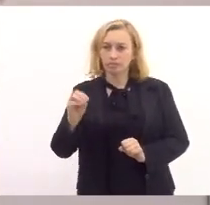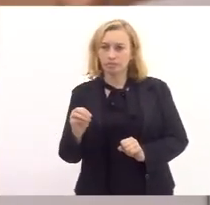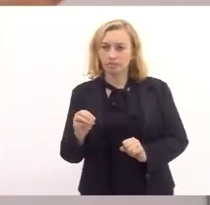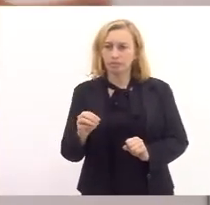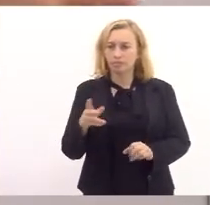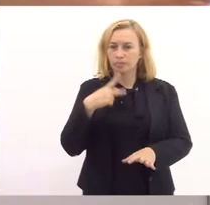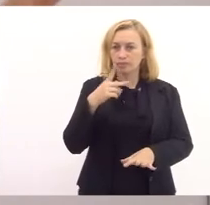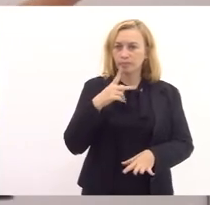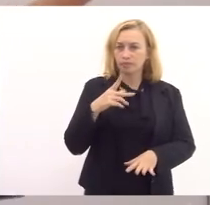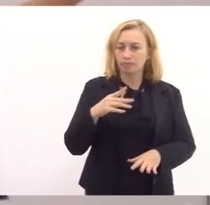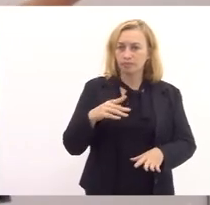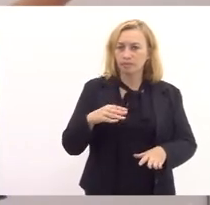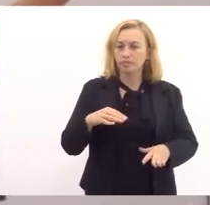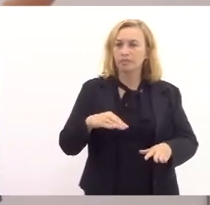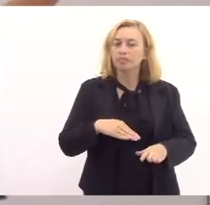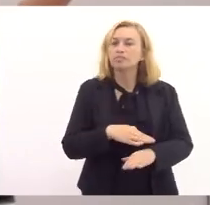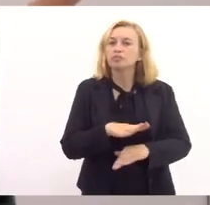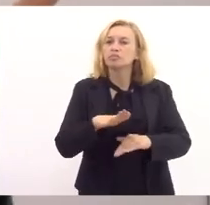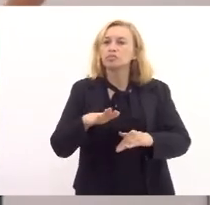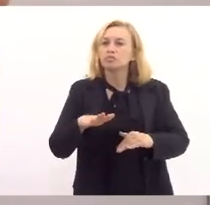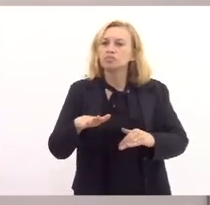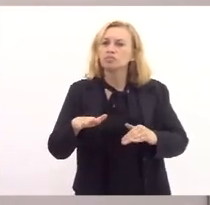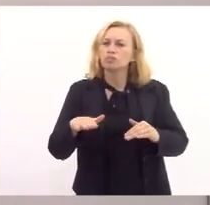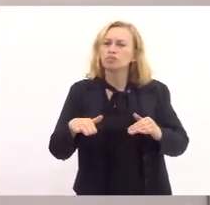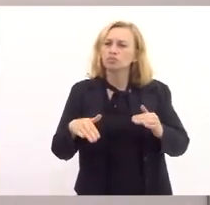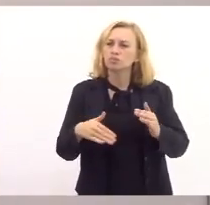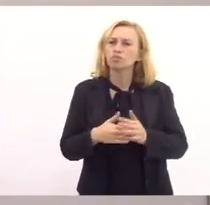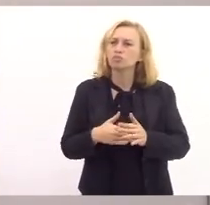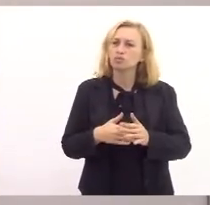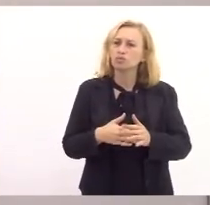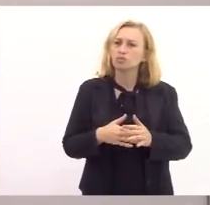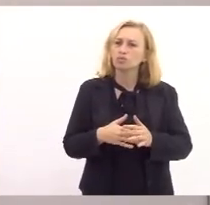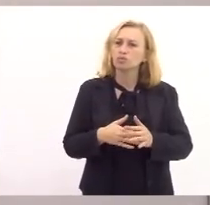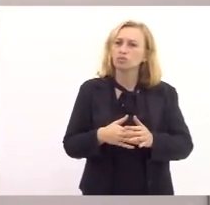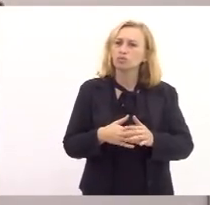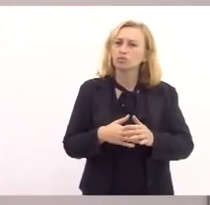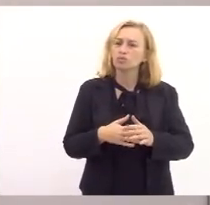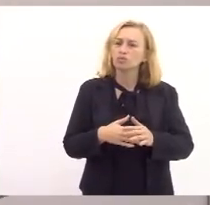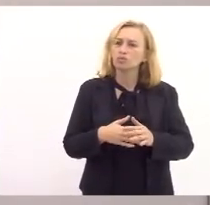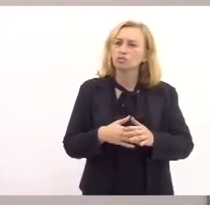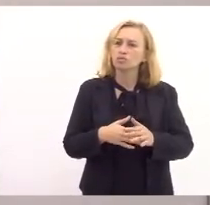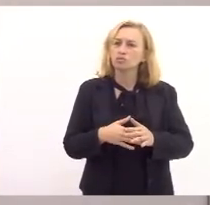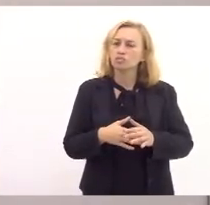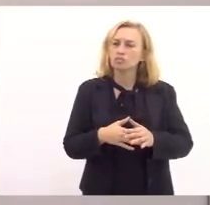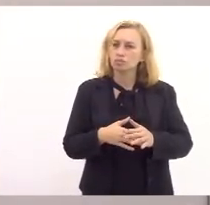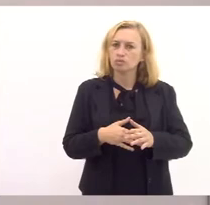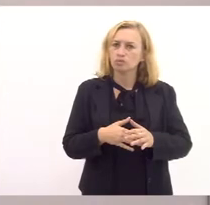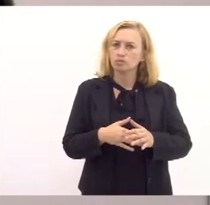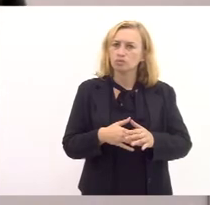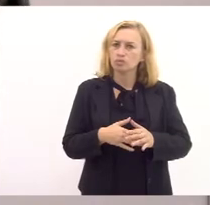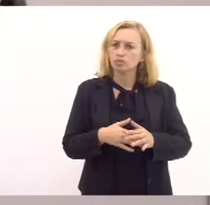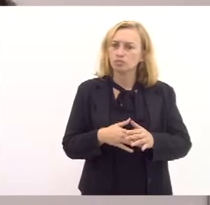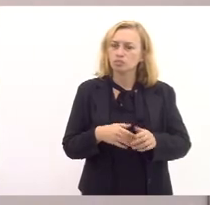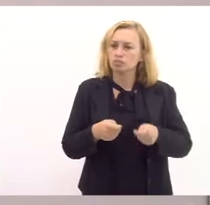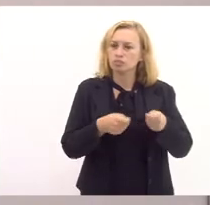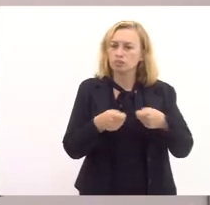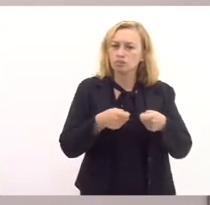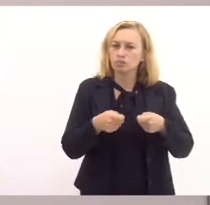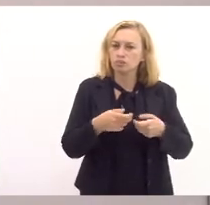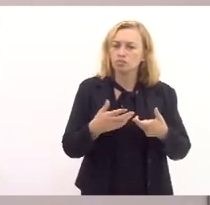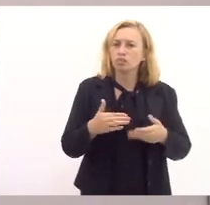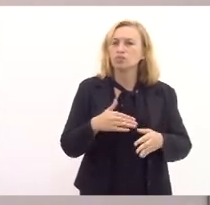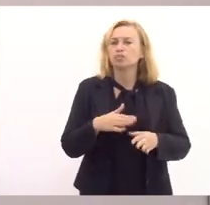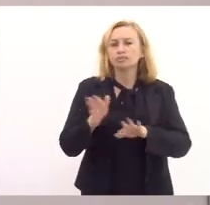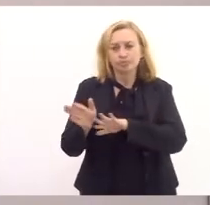tudo dominado, é isso mesmo. É mais um, sabe, o tempo vai passando, nós